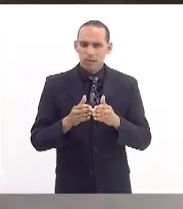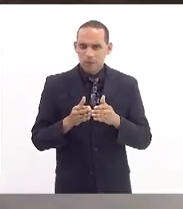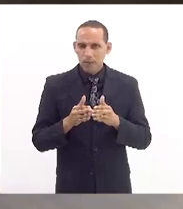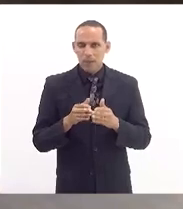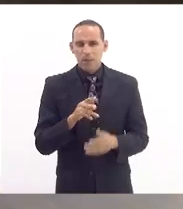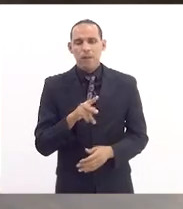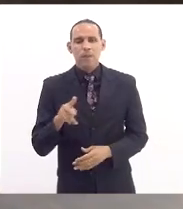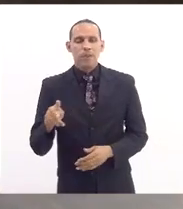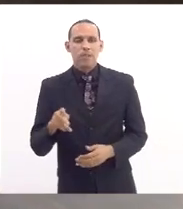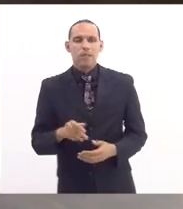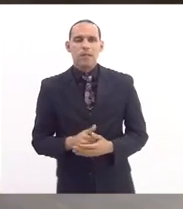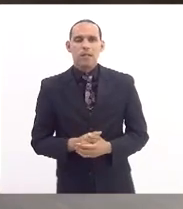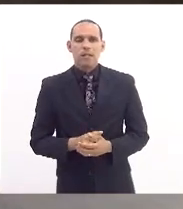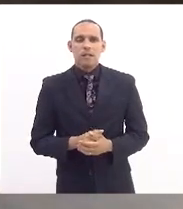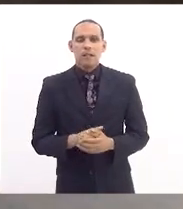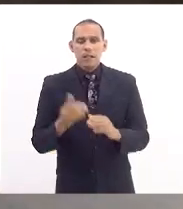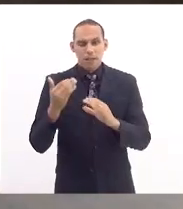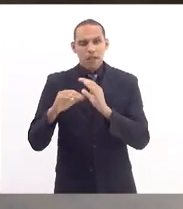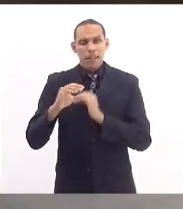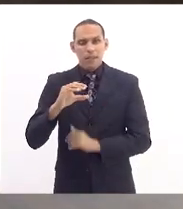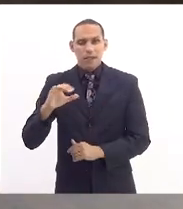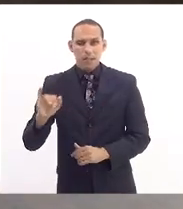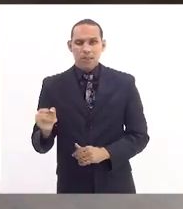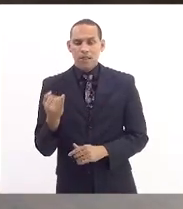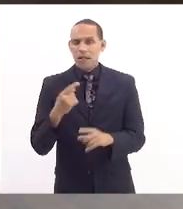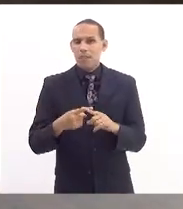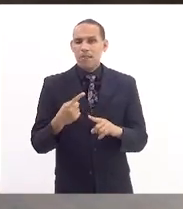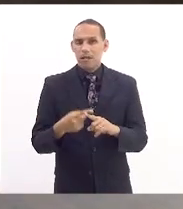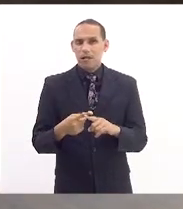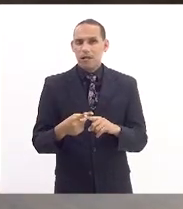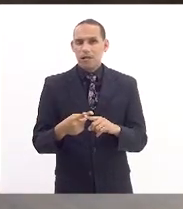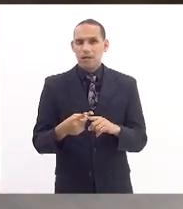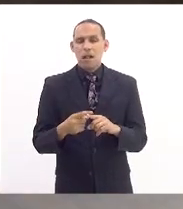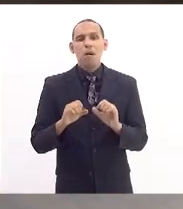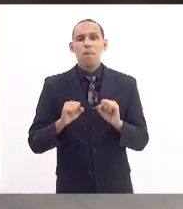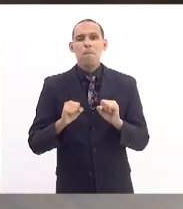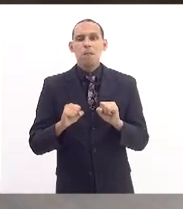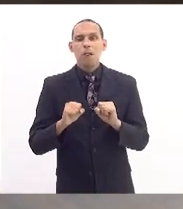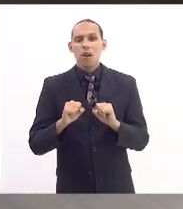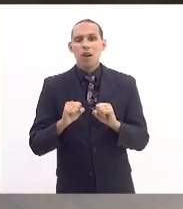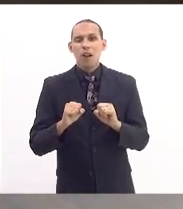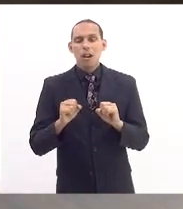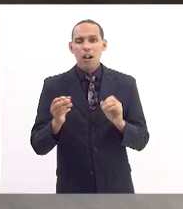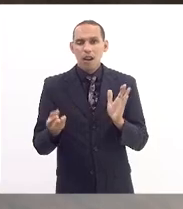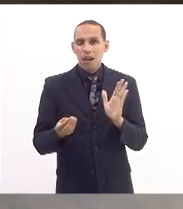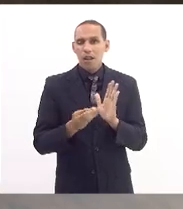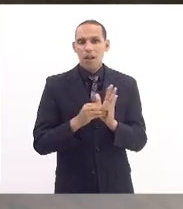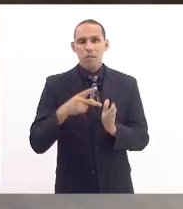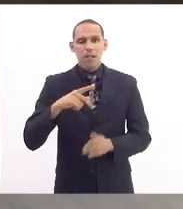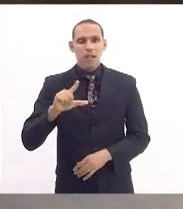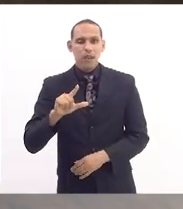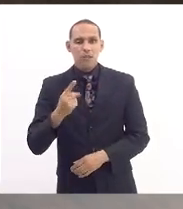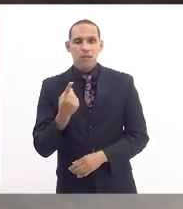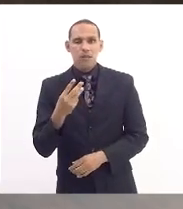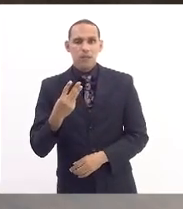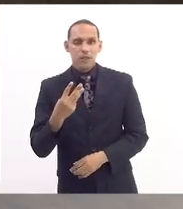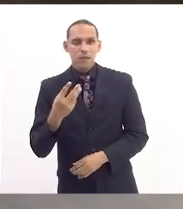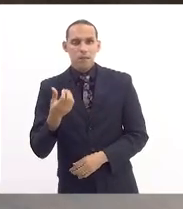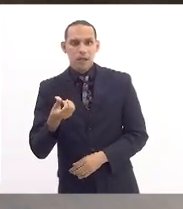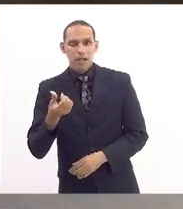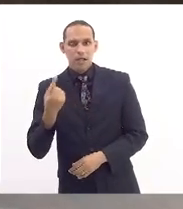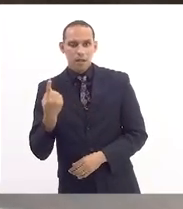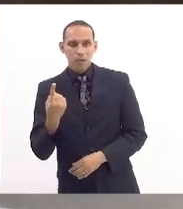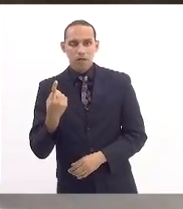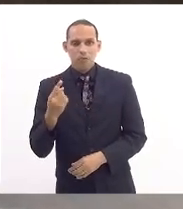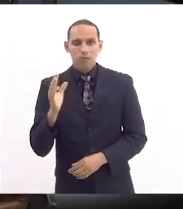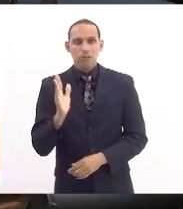excelência que remeta Assis TJ porque a possibilidade de anexação pele 1361 de 2019 de